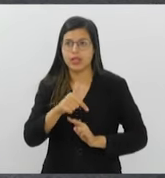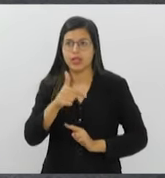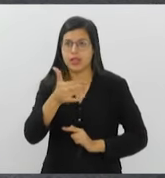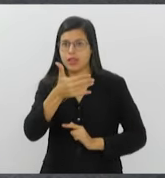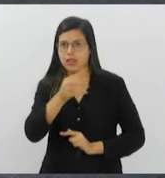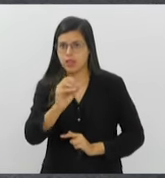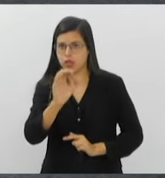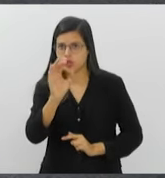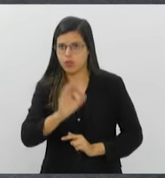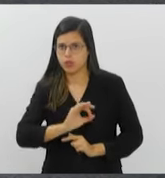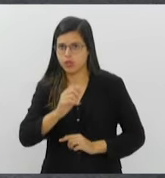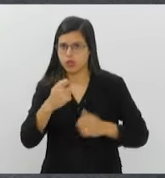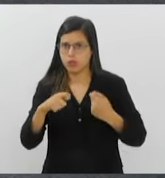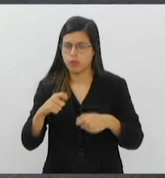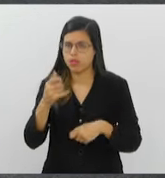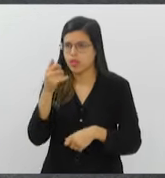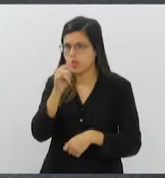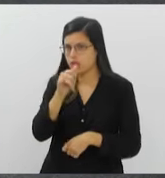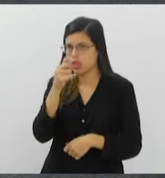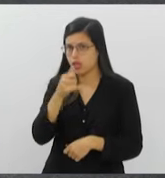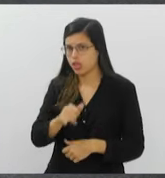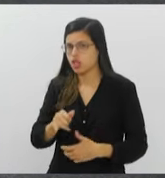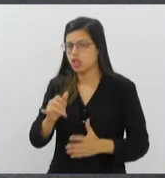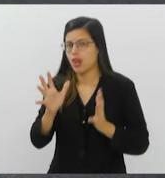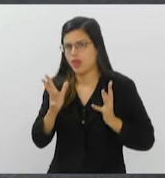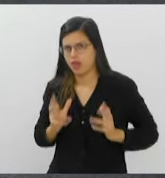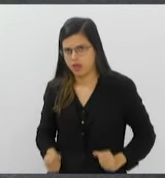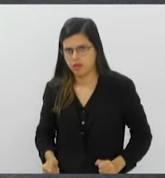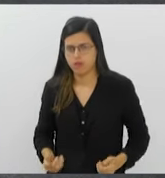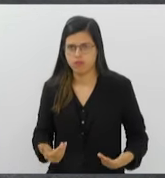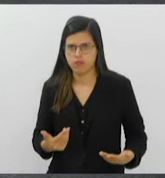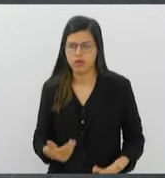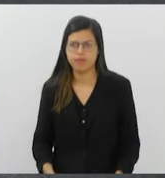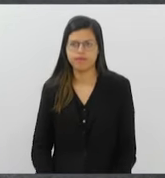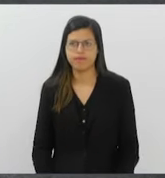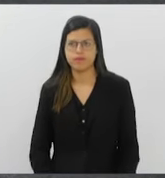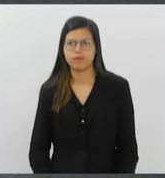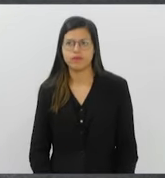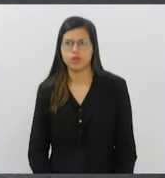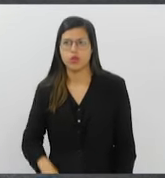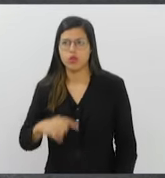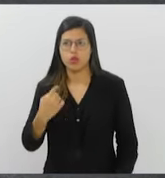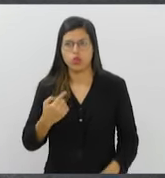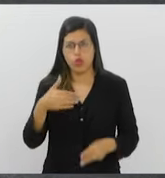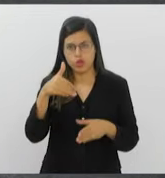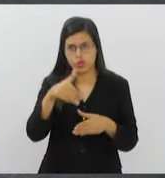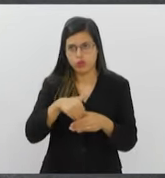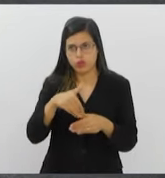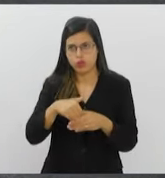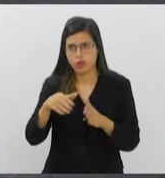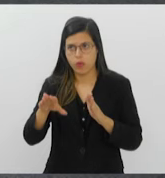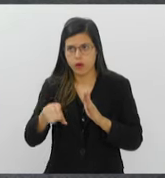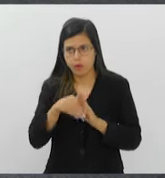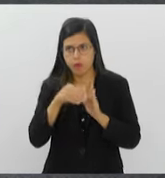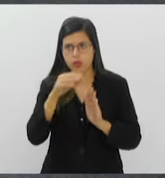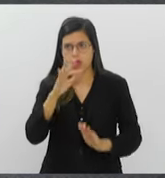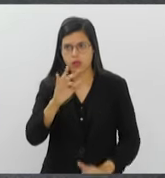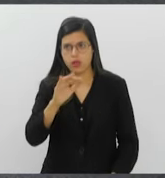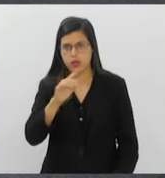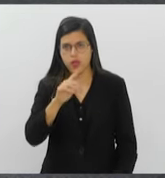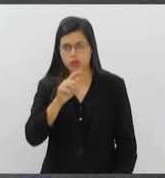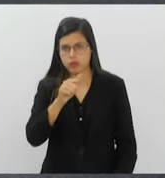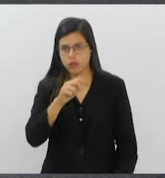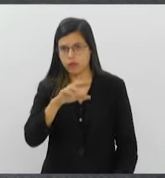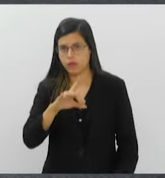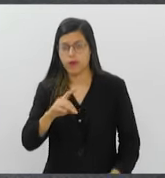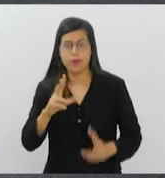energia renovável. Portanto, nós votamos com a emenda do Serafini, que é idêntica a um decreto